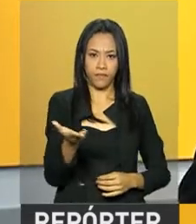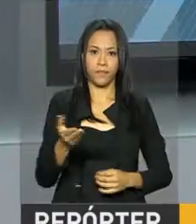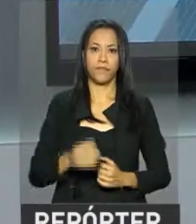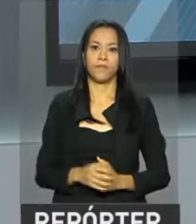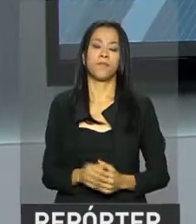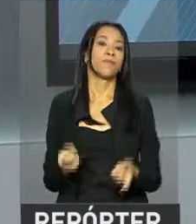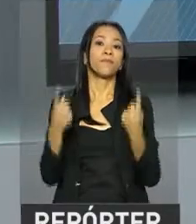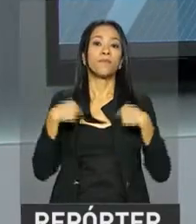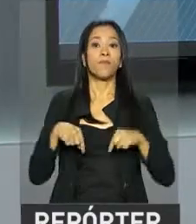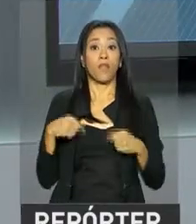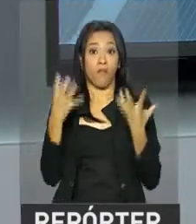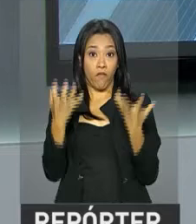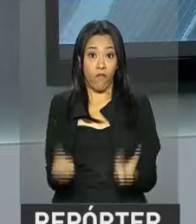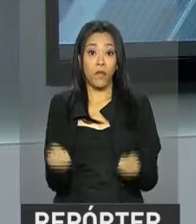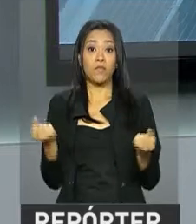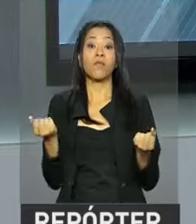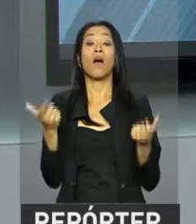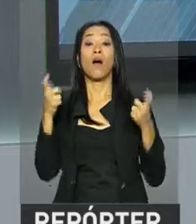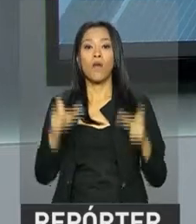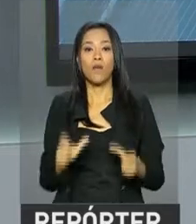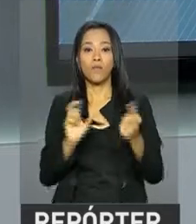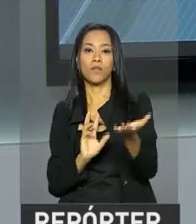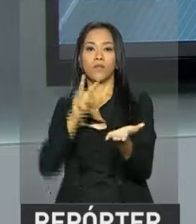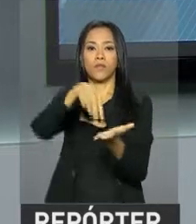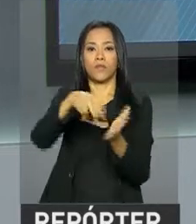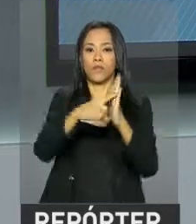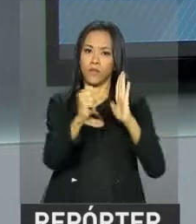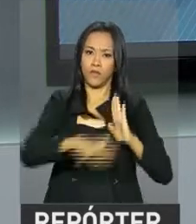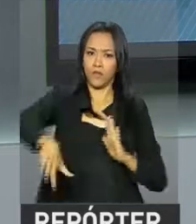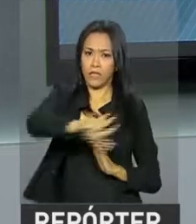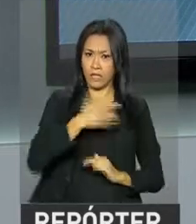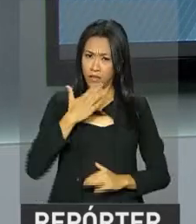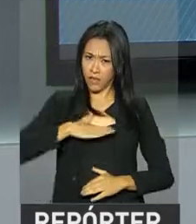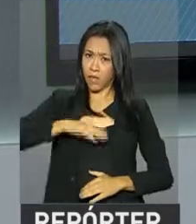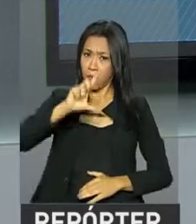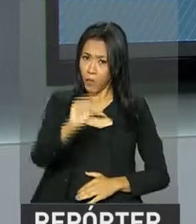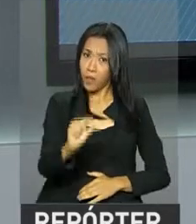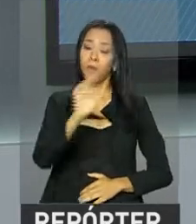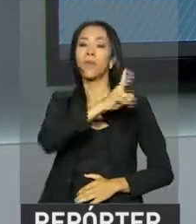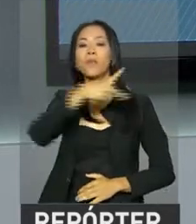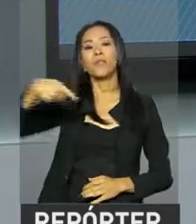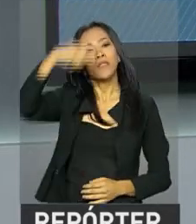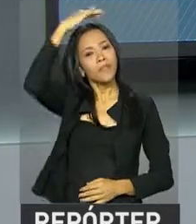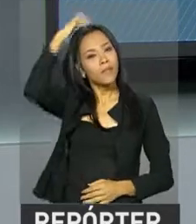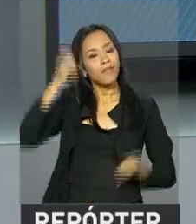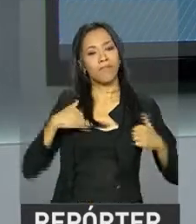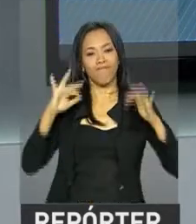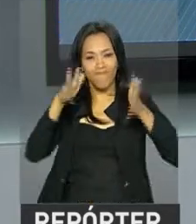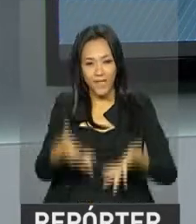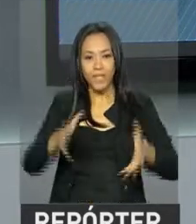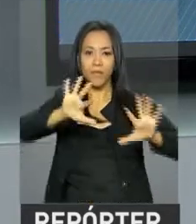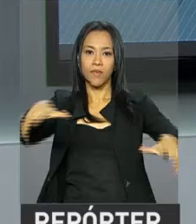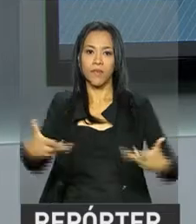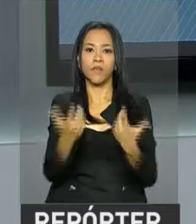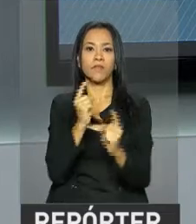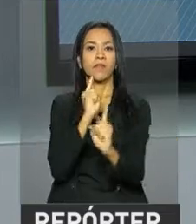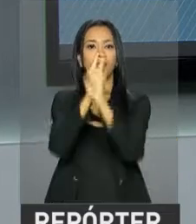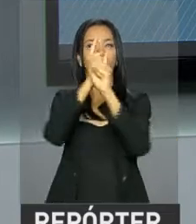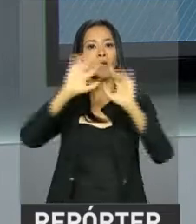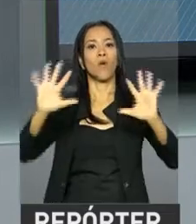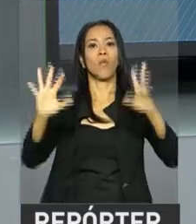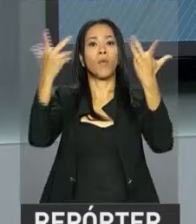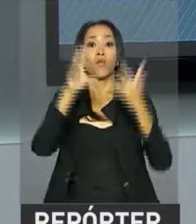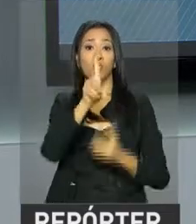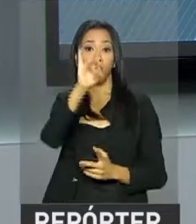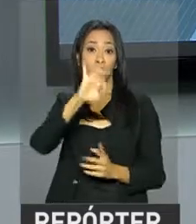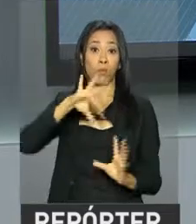receita.fazenda.gov.br. E a gente vai agora ao Palácio do Planalto, porque daqui a pouco o presidente Michel Temer participa da cerimônia em comemoração ao